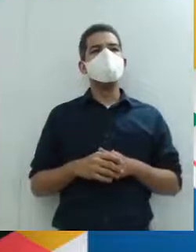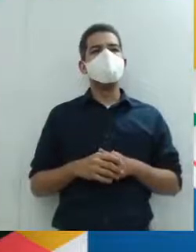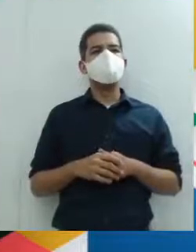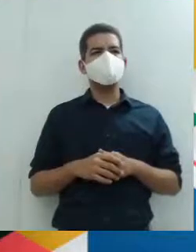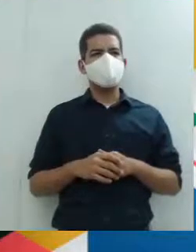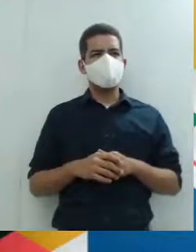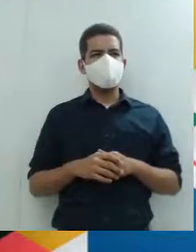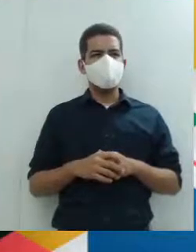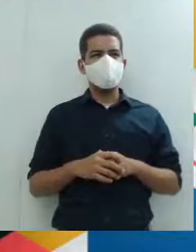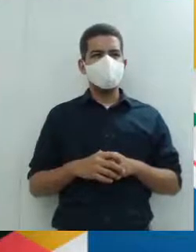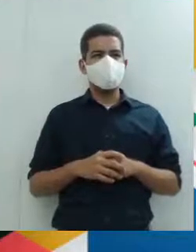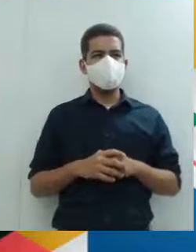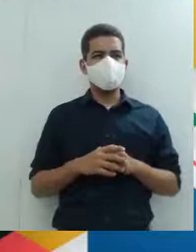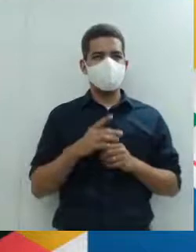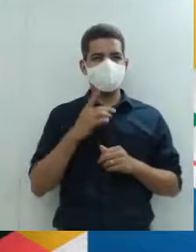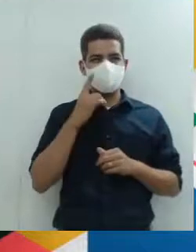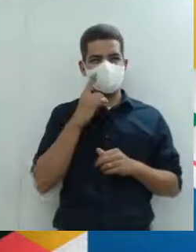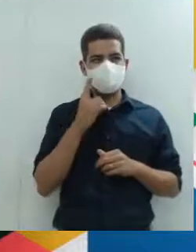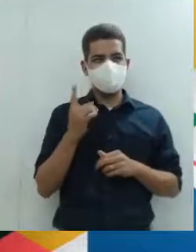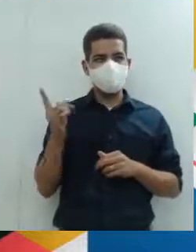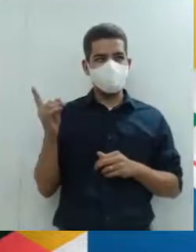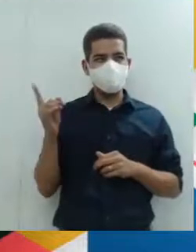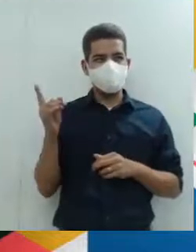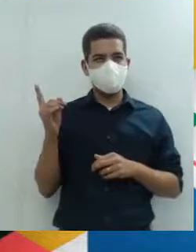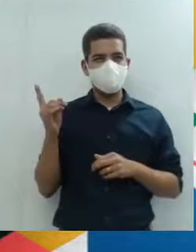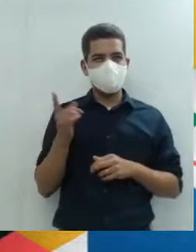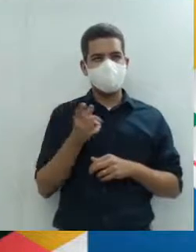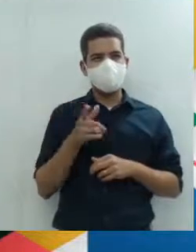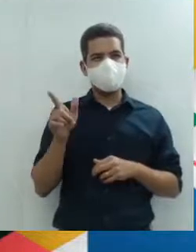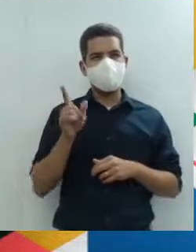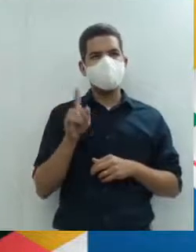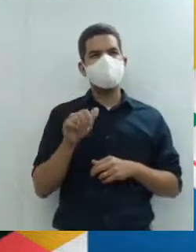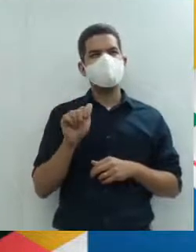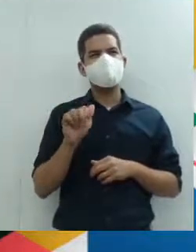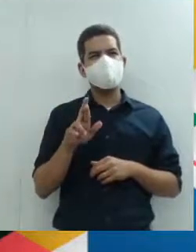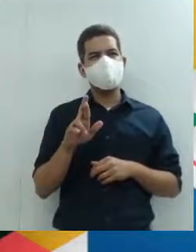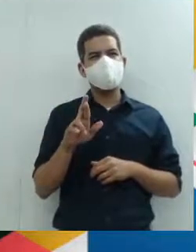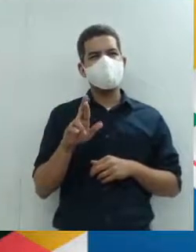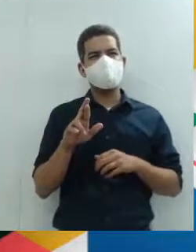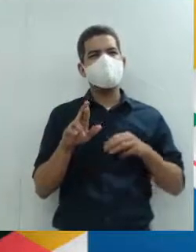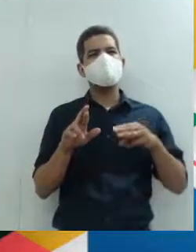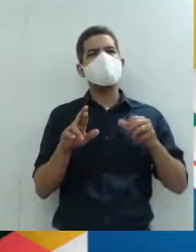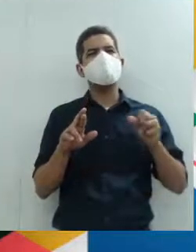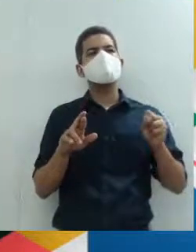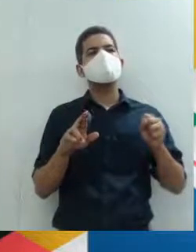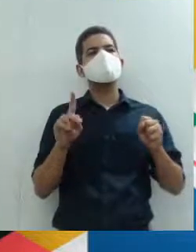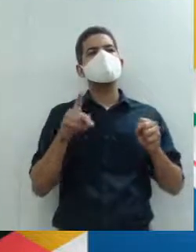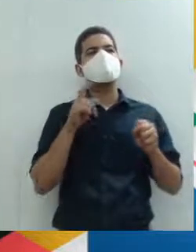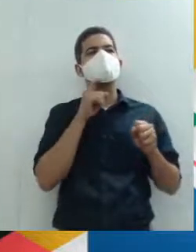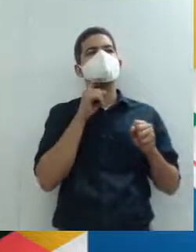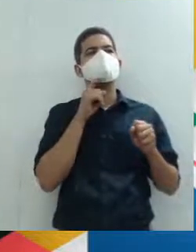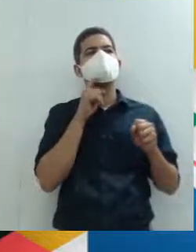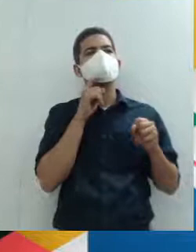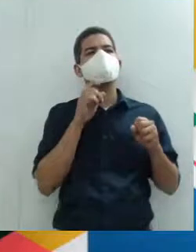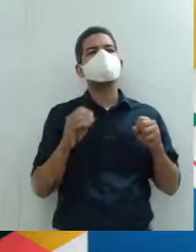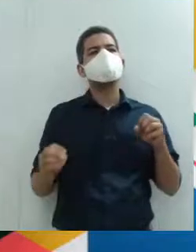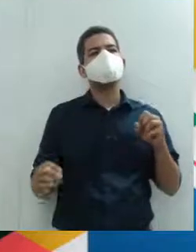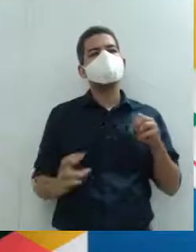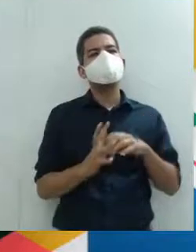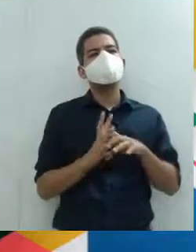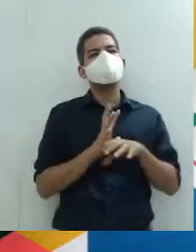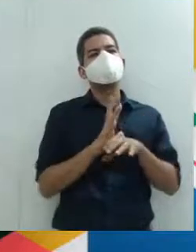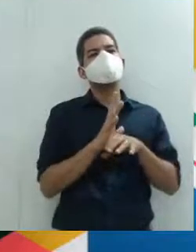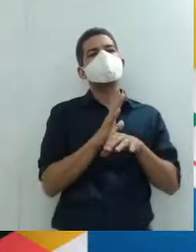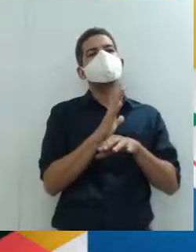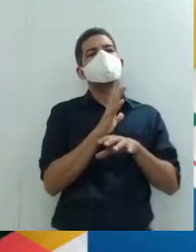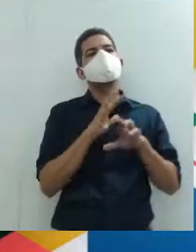correntes marítimas. Outros são as massas de ar. O ar também faz isso, pega o ar frio com o ar quente, né, do trópico, do